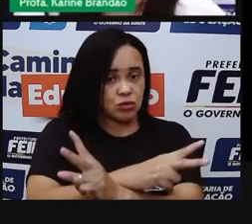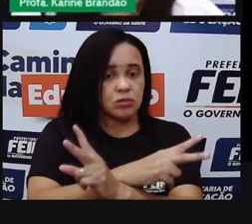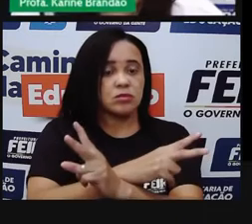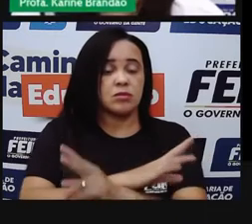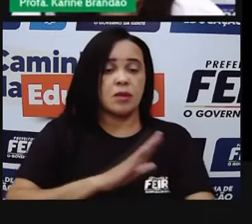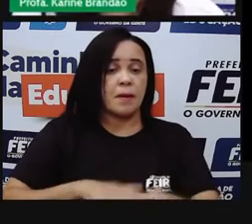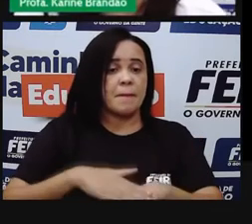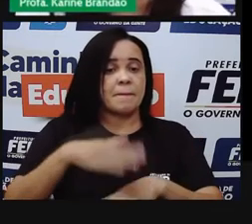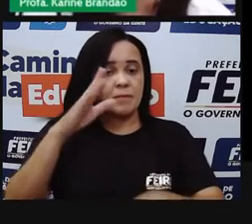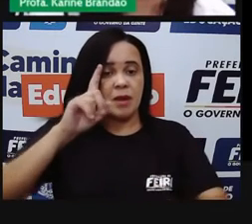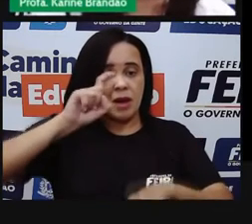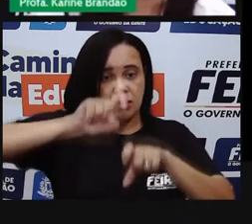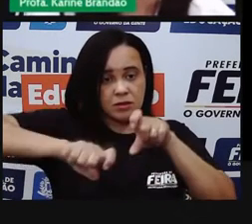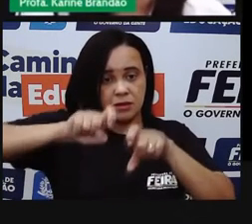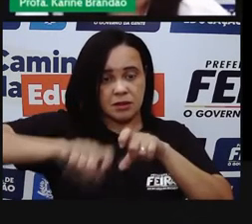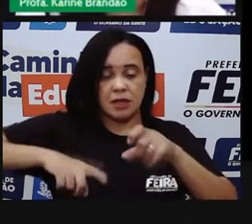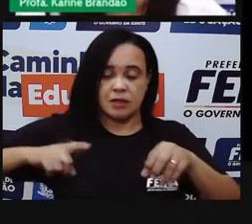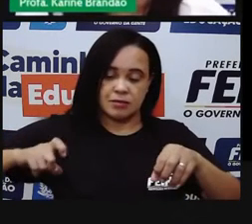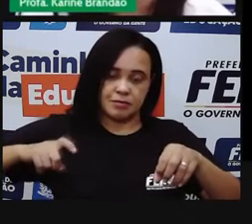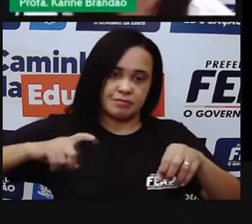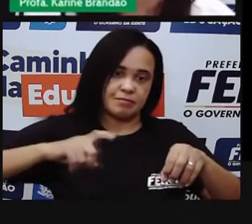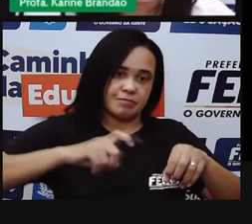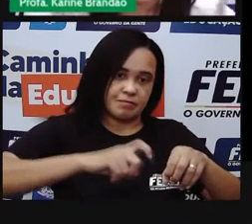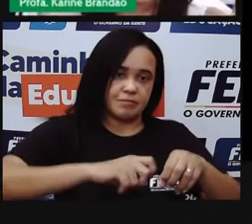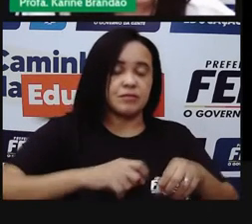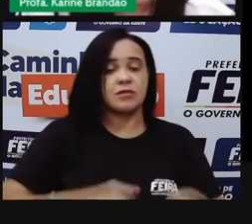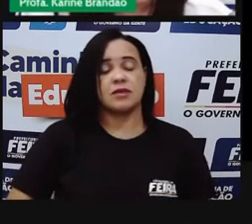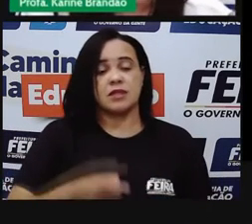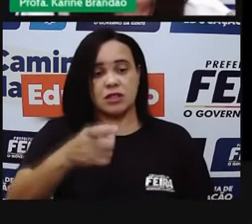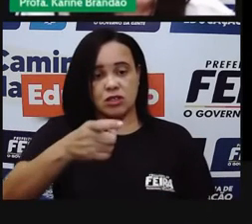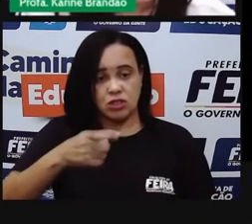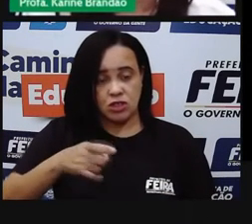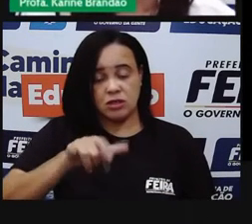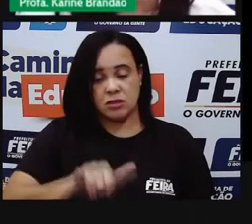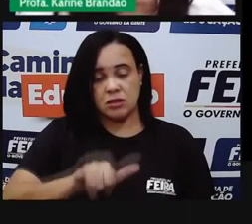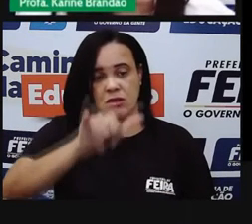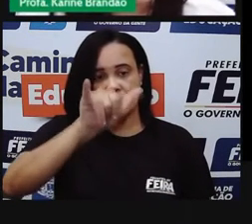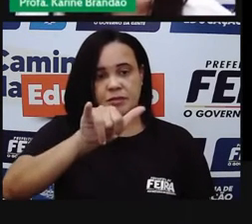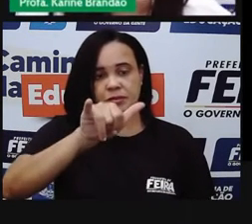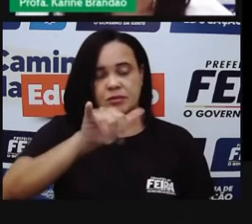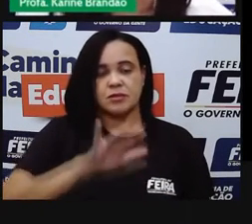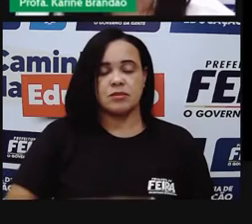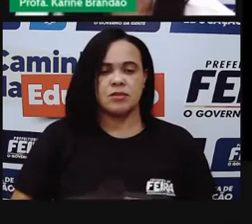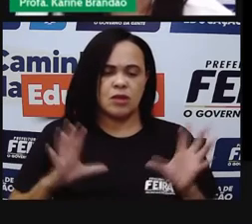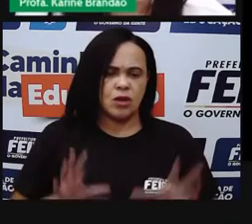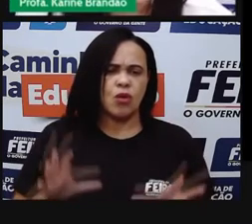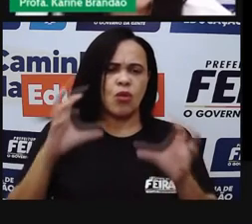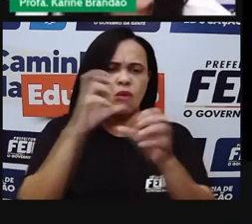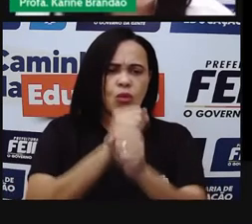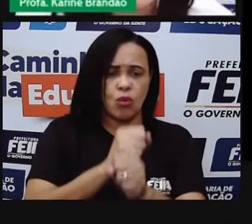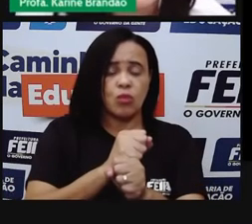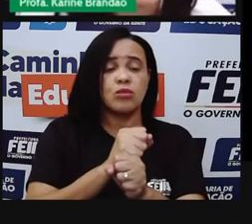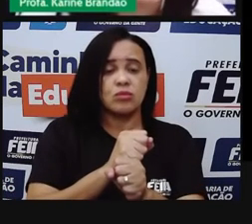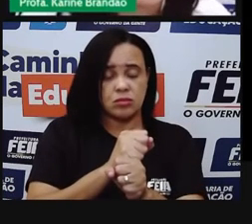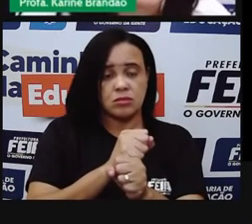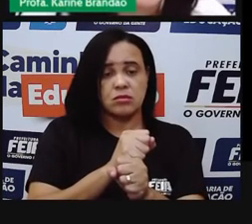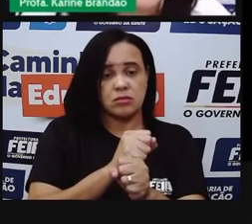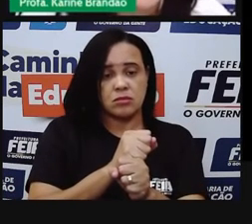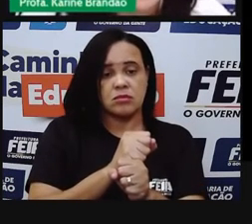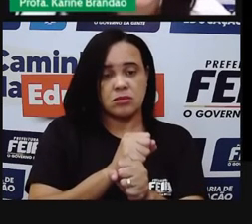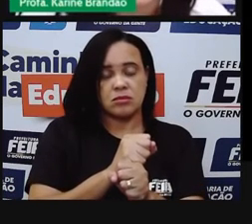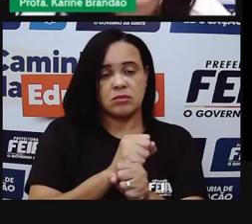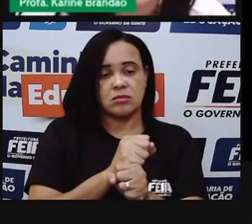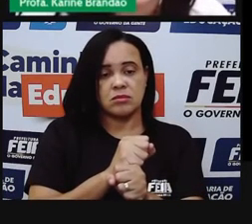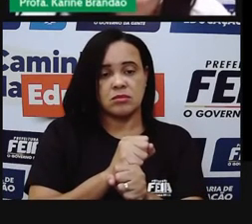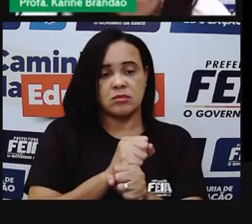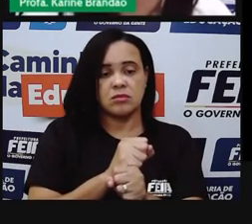o cromossomo sexual X e o Y. Entendido? Quando a gente soma, se a gente for